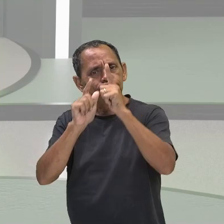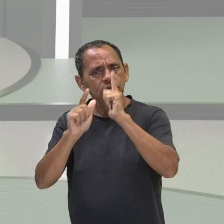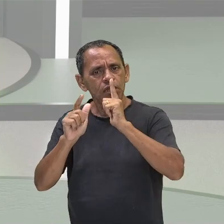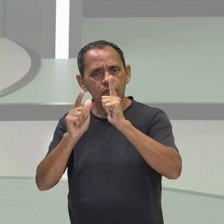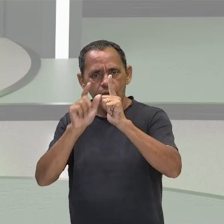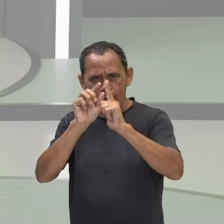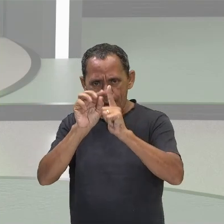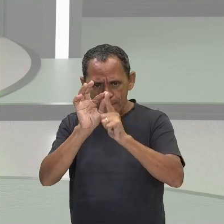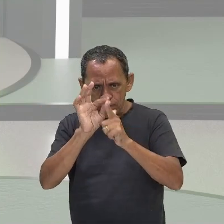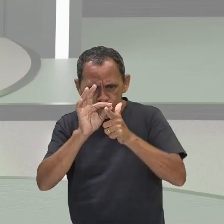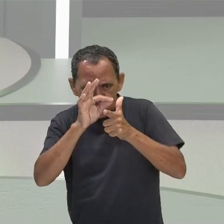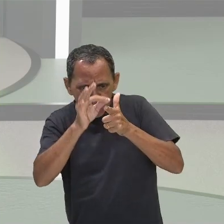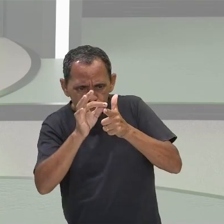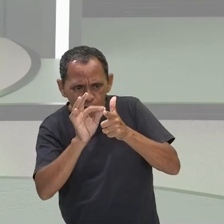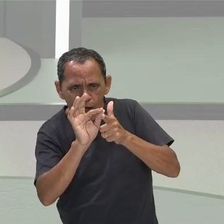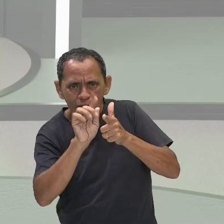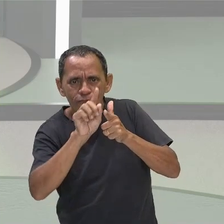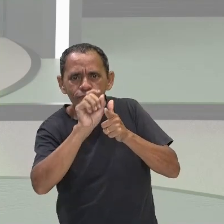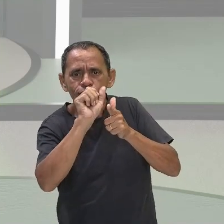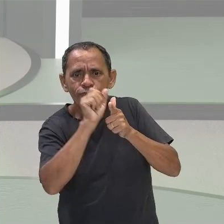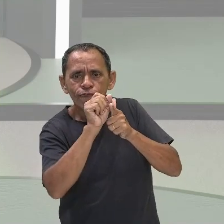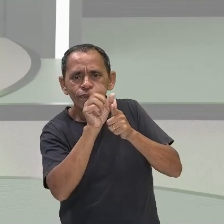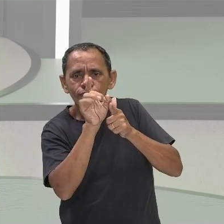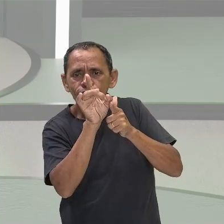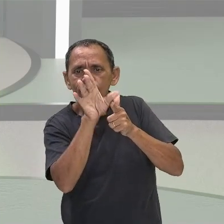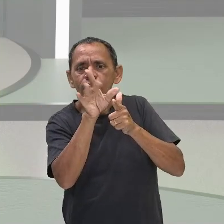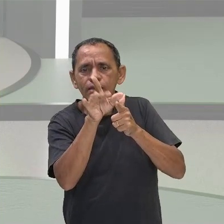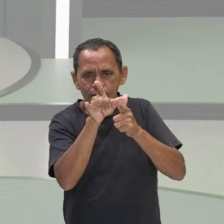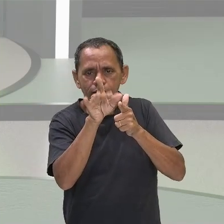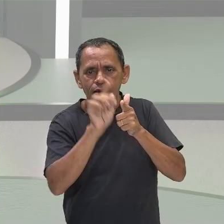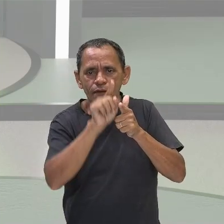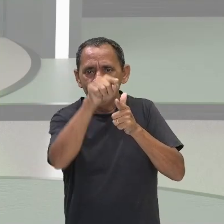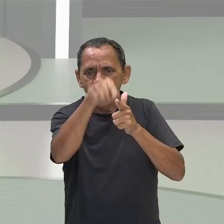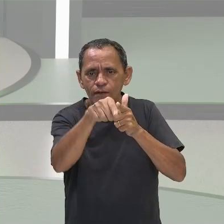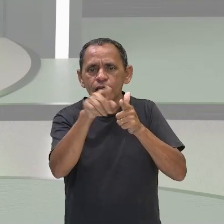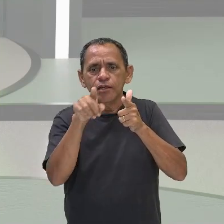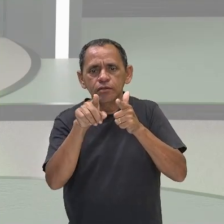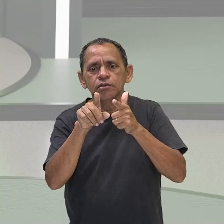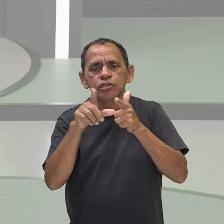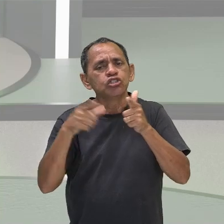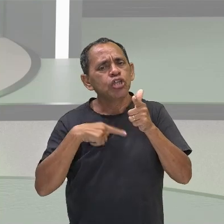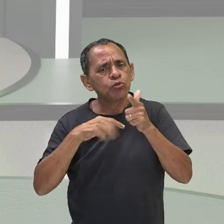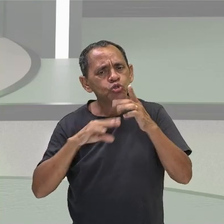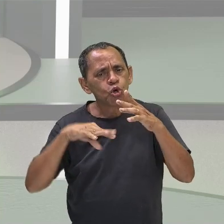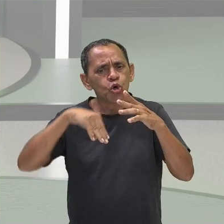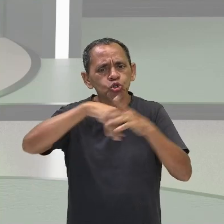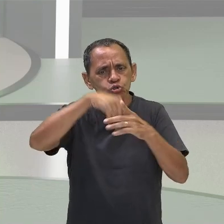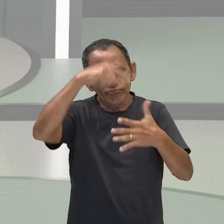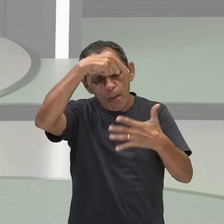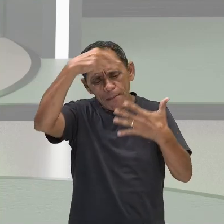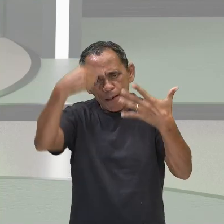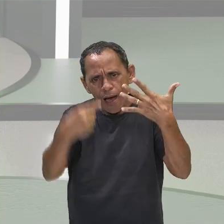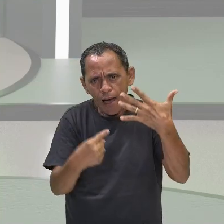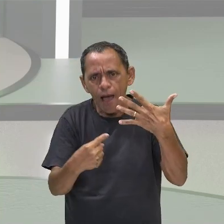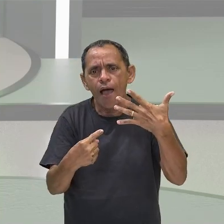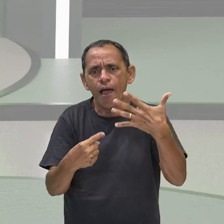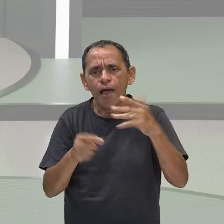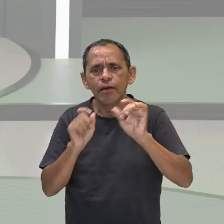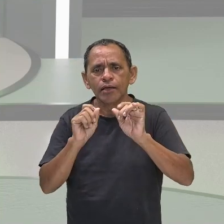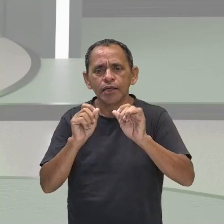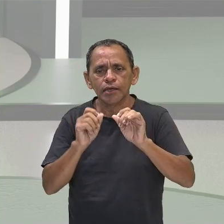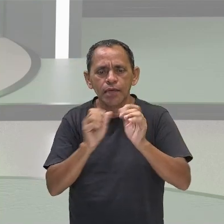contendo espermatozoides, tá? Então aqui nós temos esse conjunto aí de componentes da